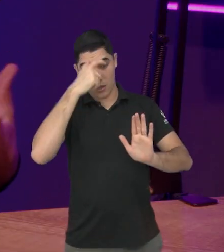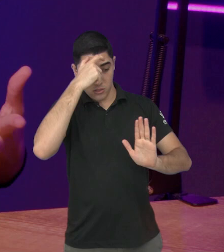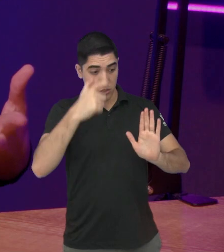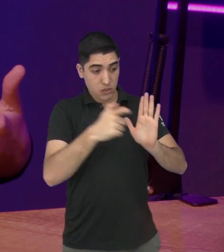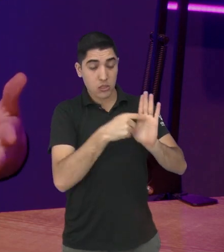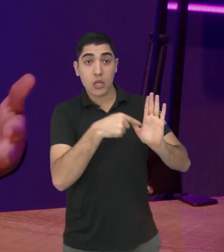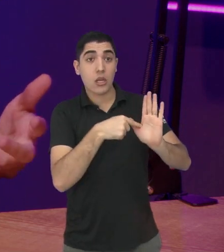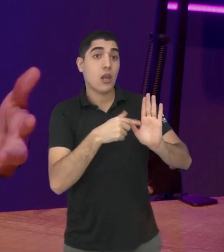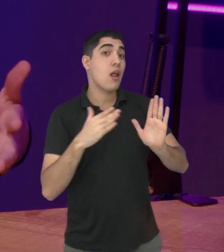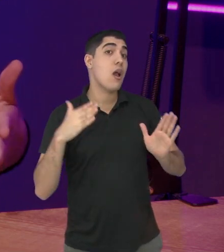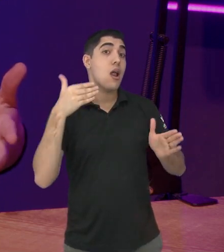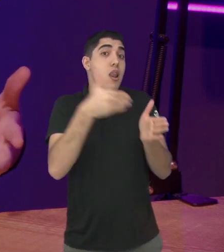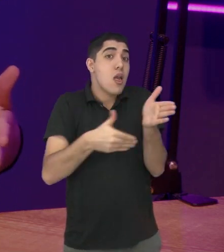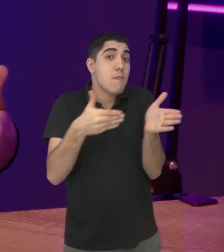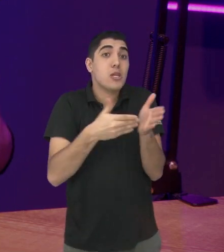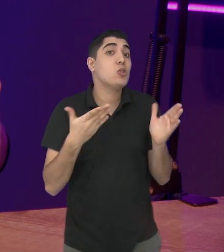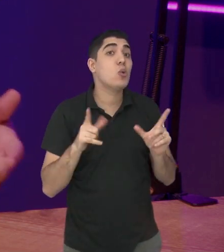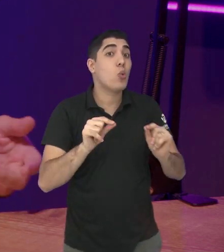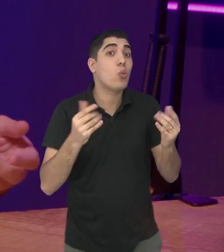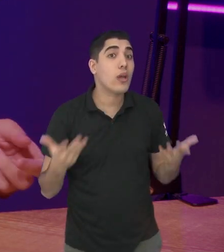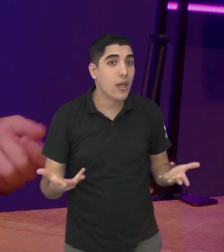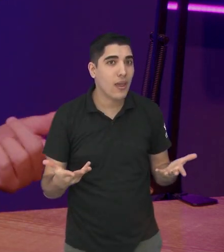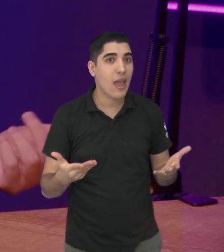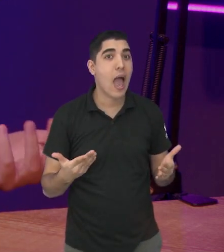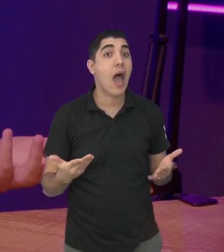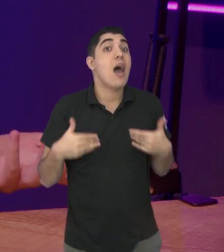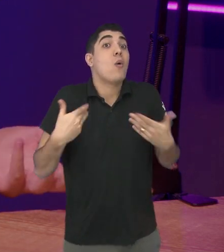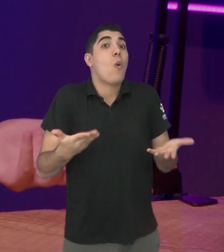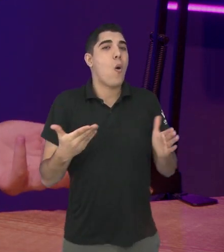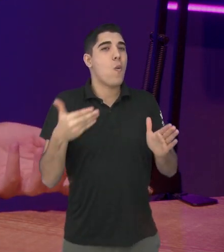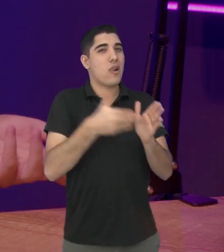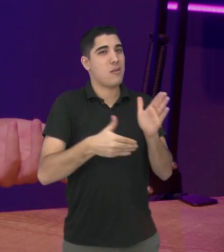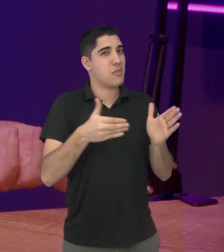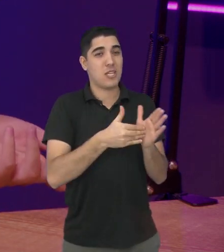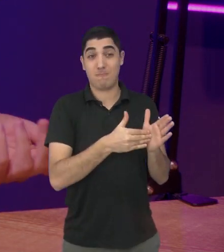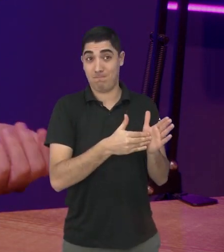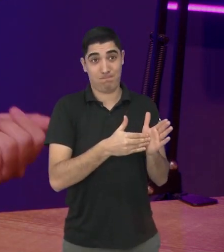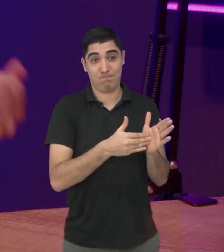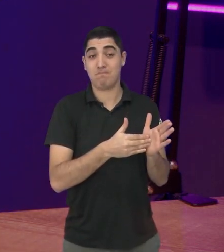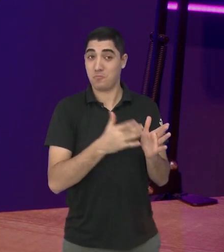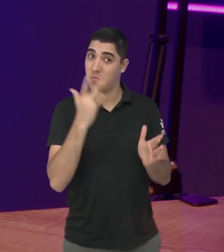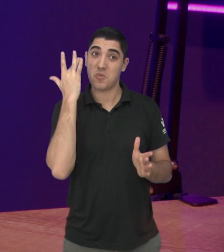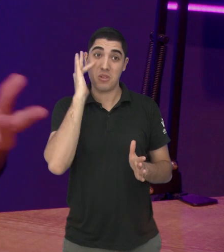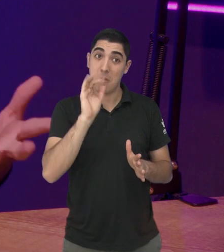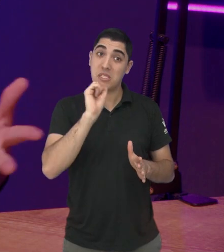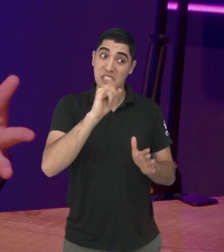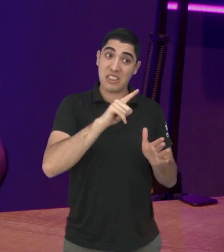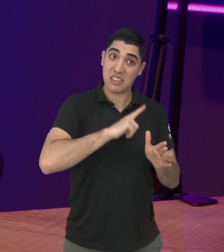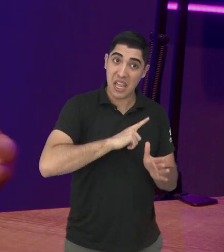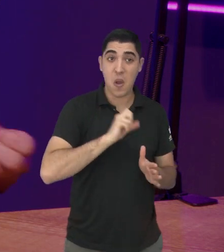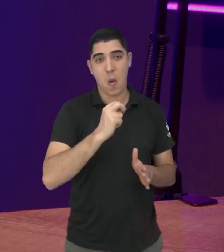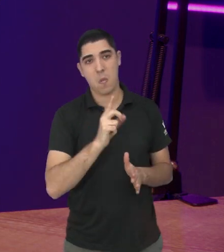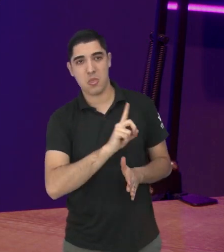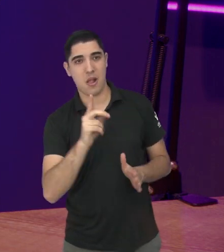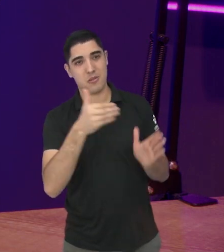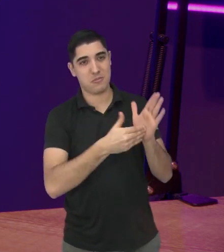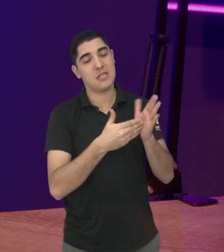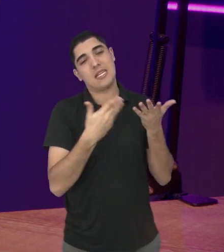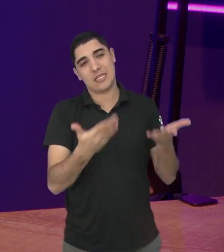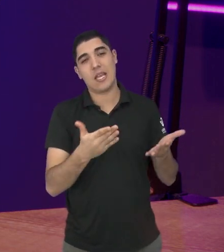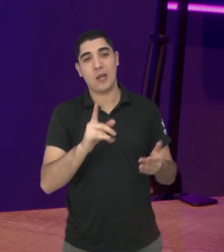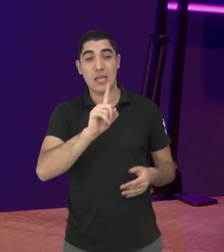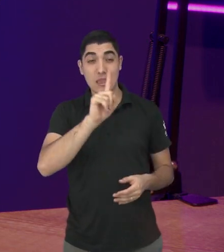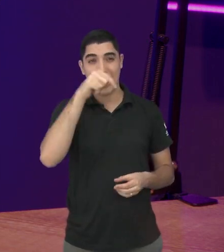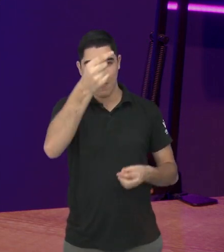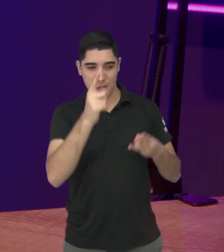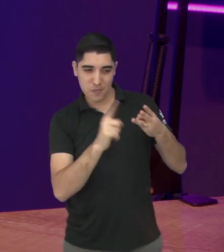fazerem, né, mesmo essa inteligência artificial, e também da inteligência artificial em si. Então, assim, quais limites ela vai ter, se ela não vai ter